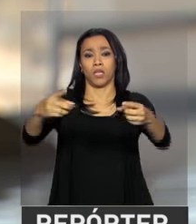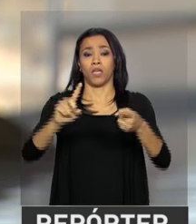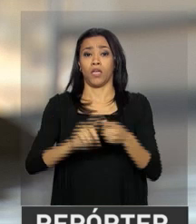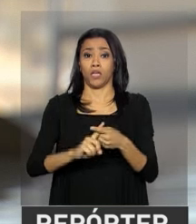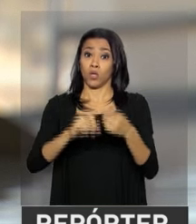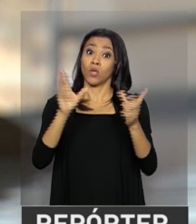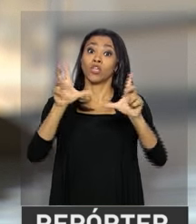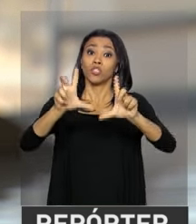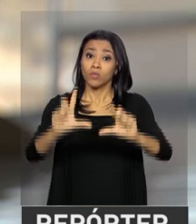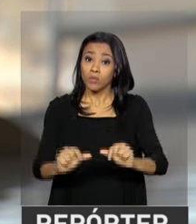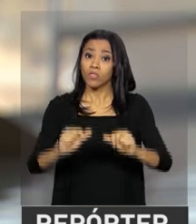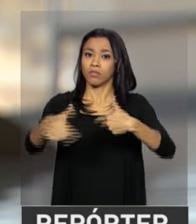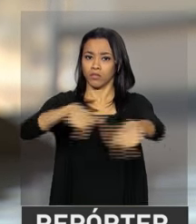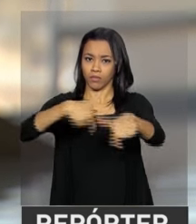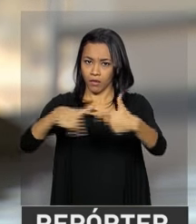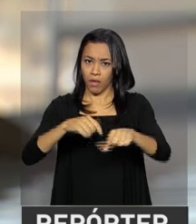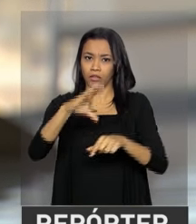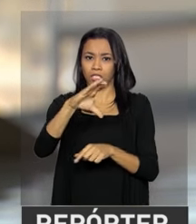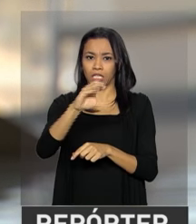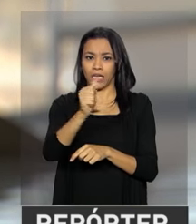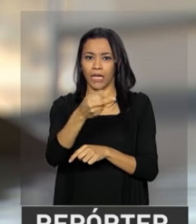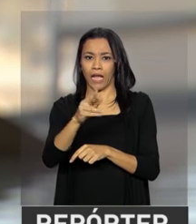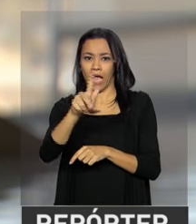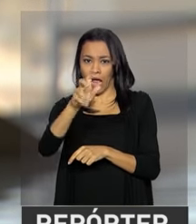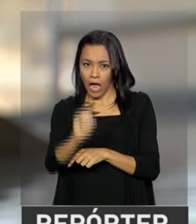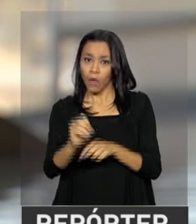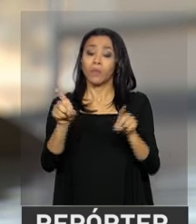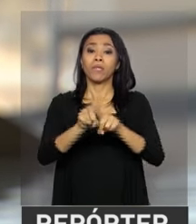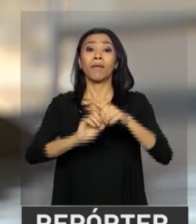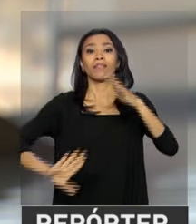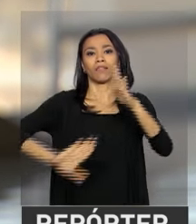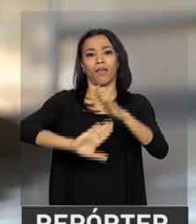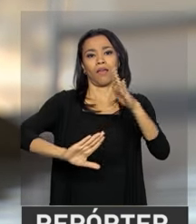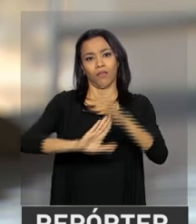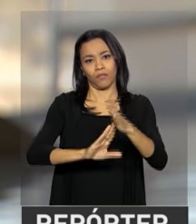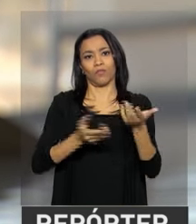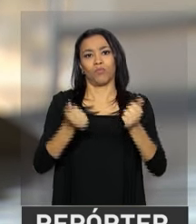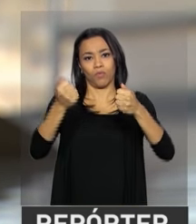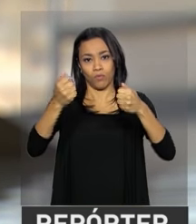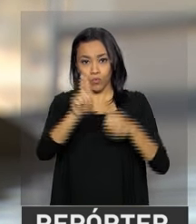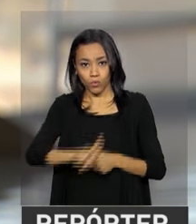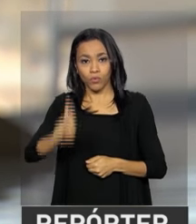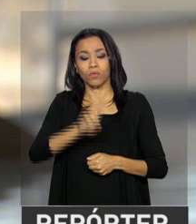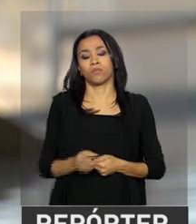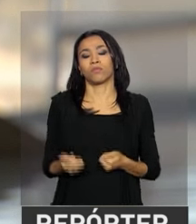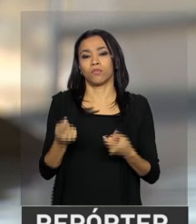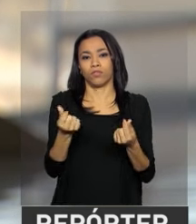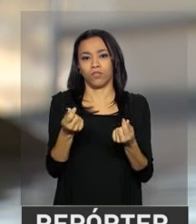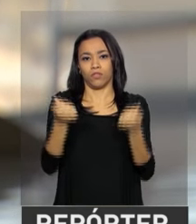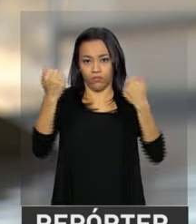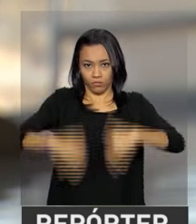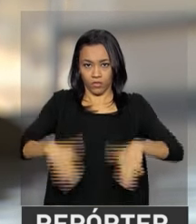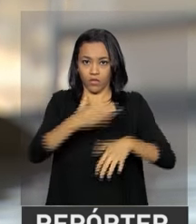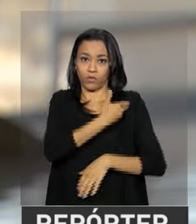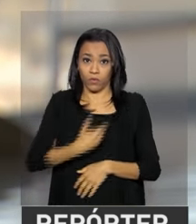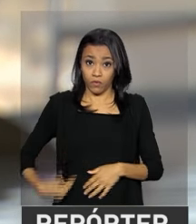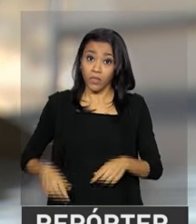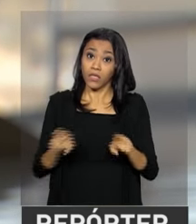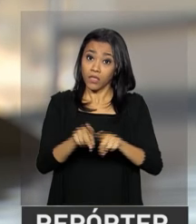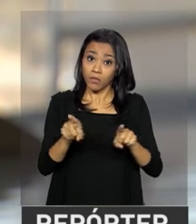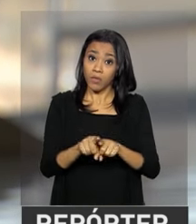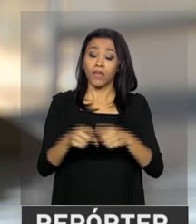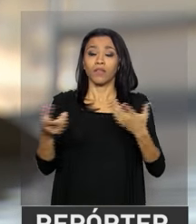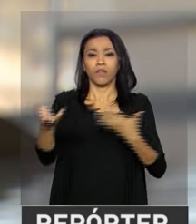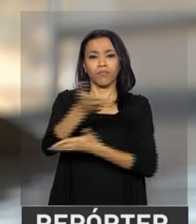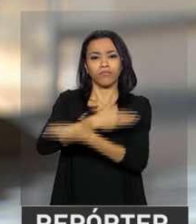ainda a proposta de criação de um teto para os gastos públicos e lembrou também a relação entre os poderes executivo e